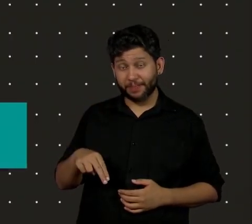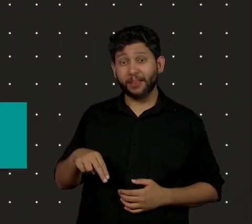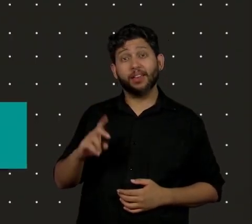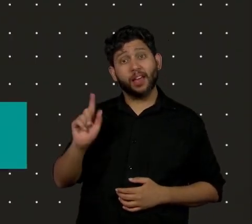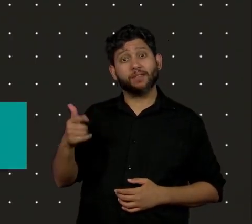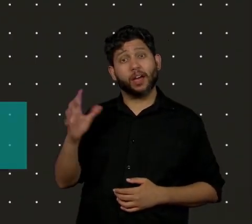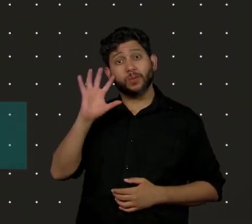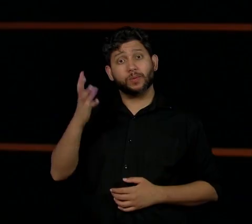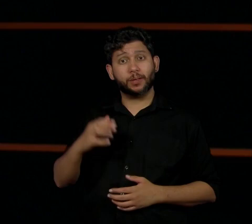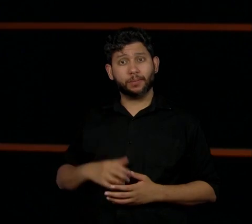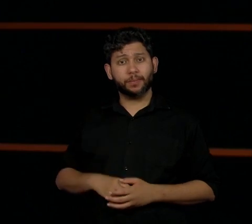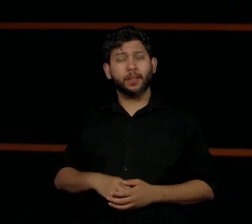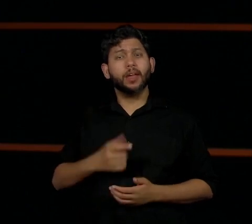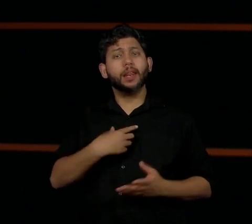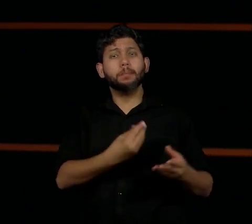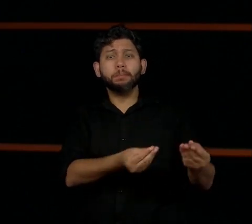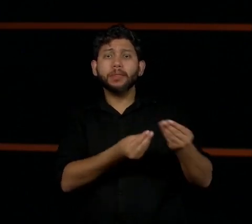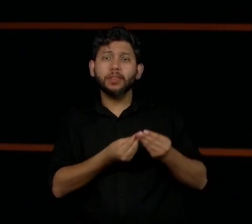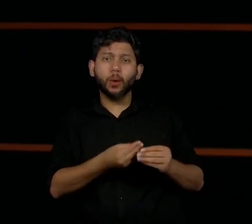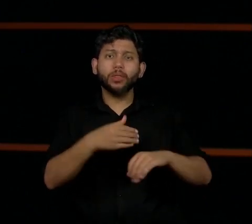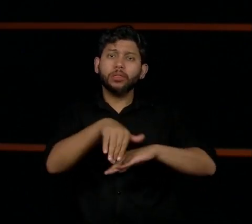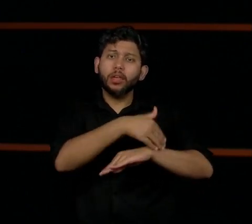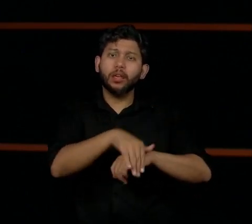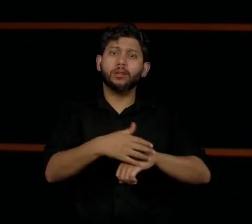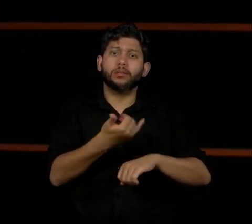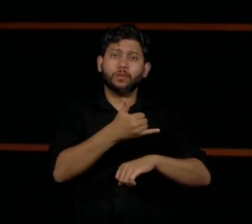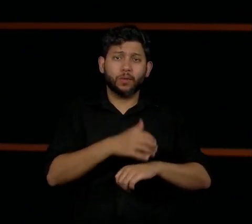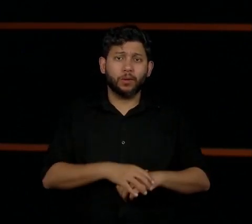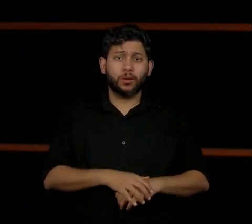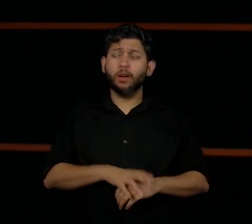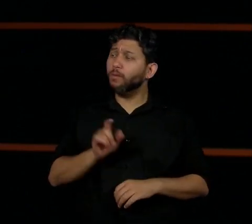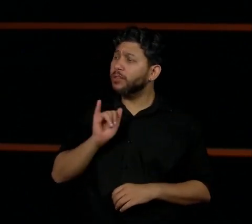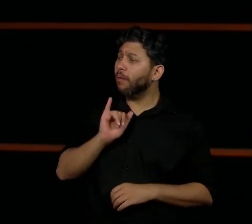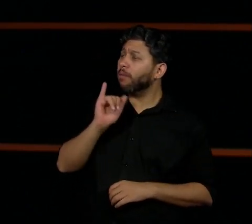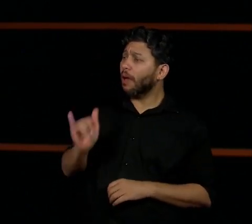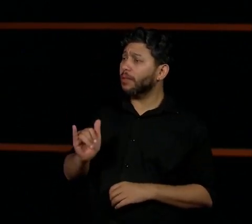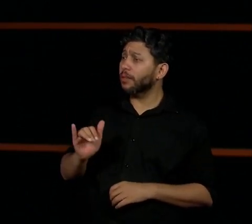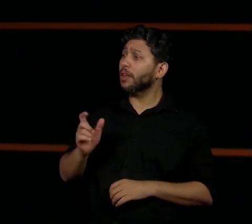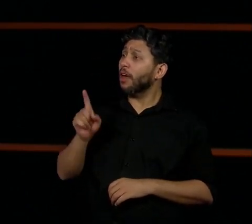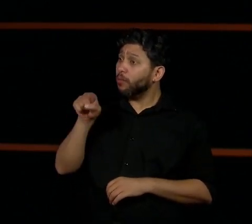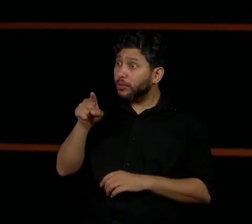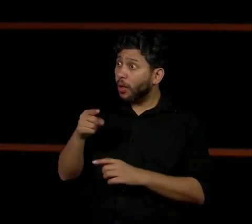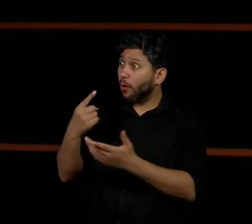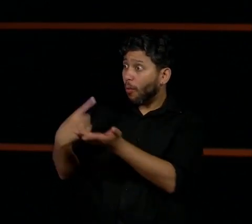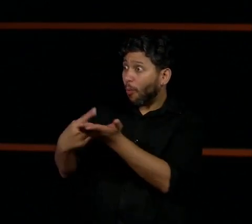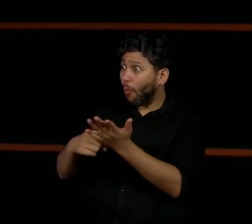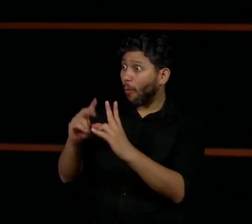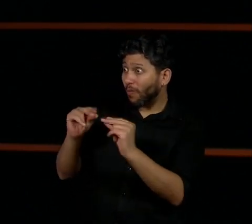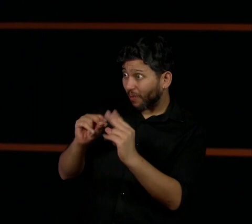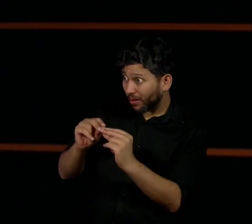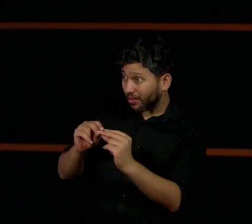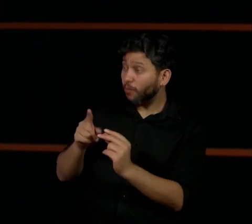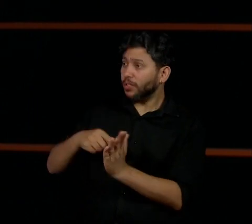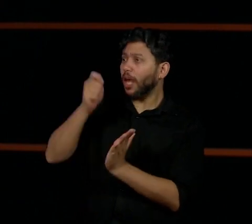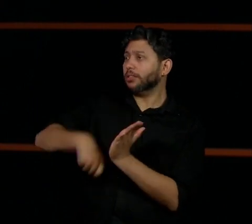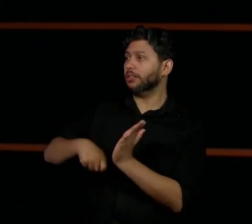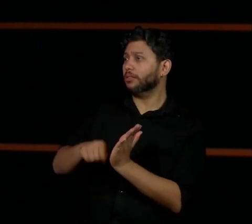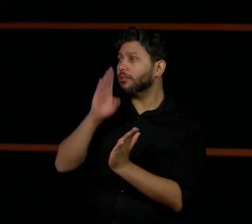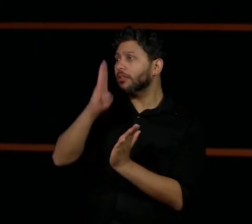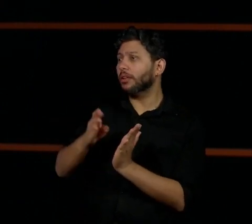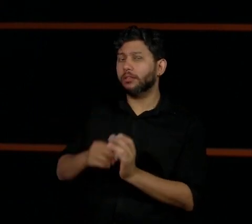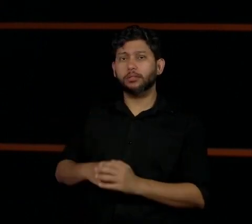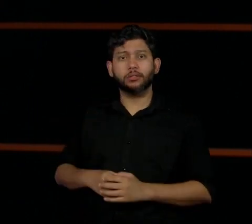do Stepan, telefone, você vai falar com o Stepan e vai assinar contrato lá com o Stepan. Tá bom. Aí eu fui para a